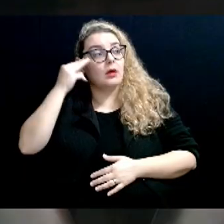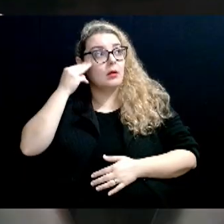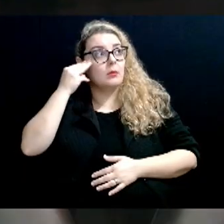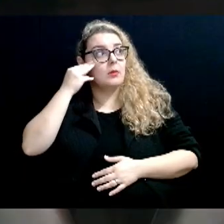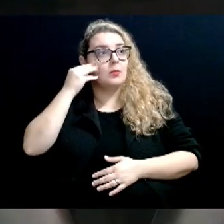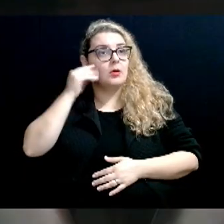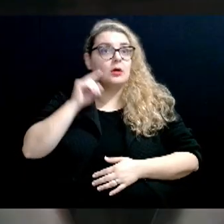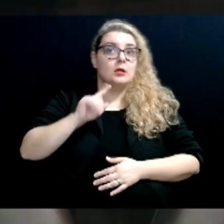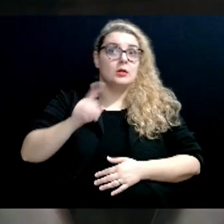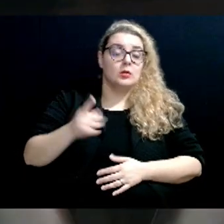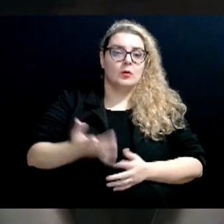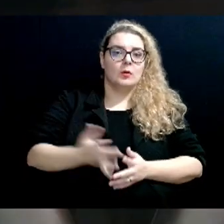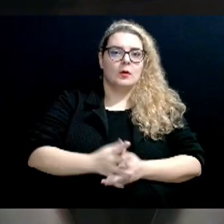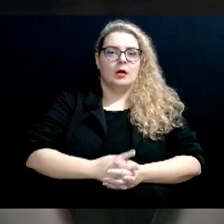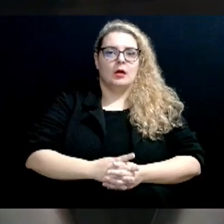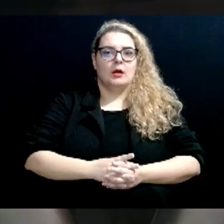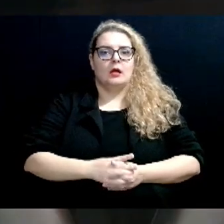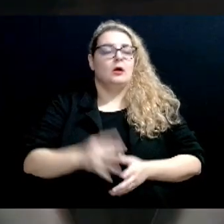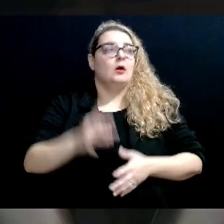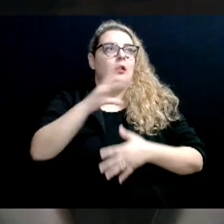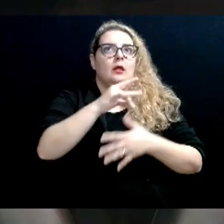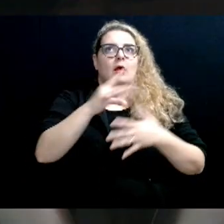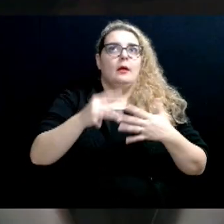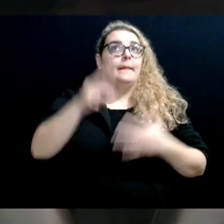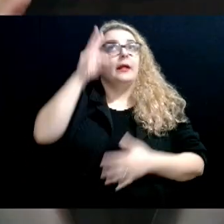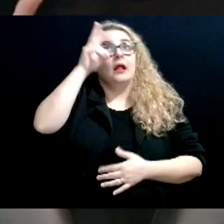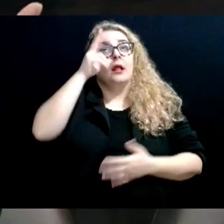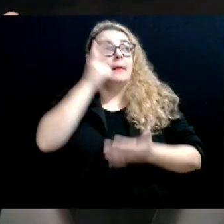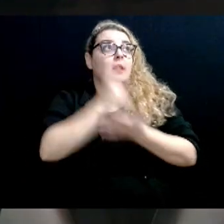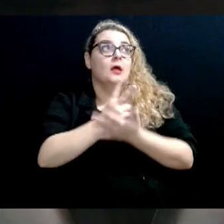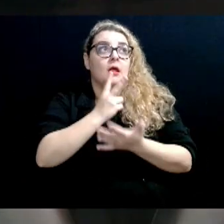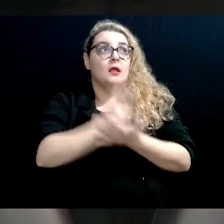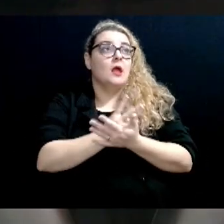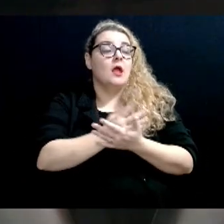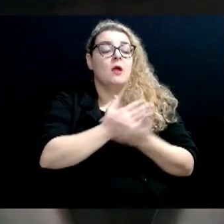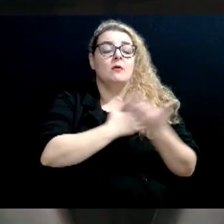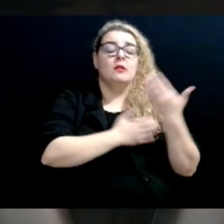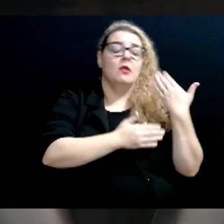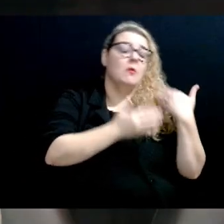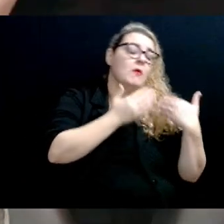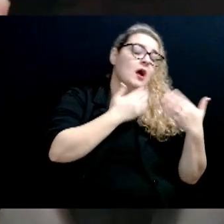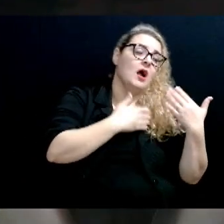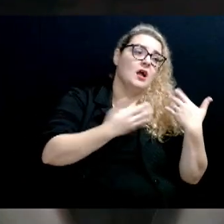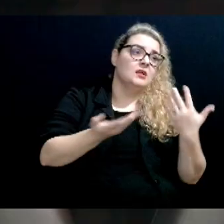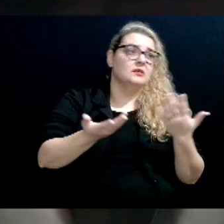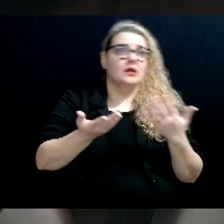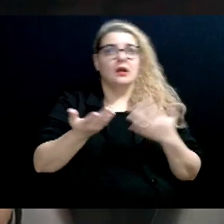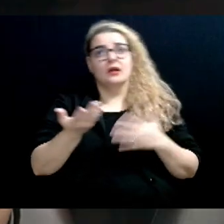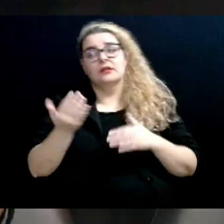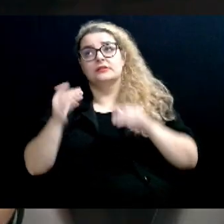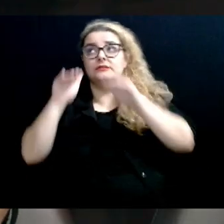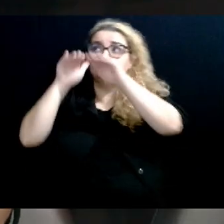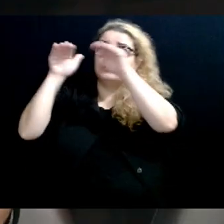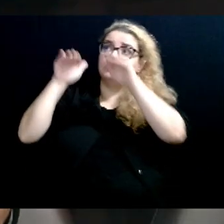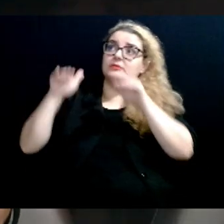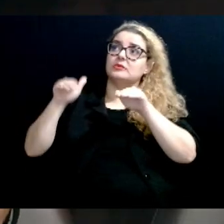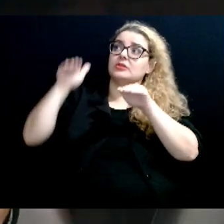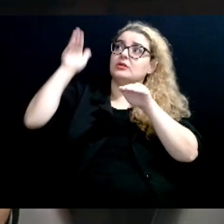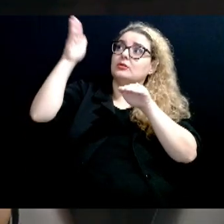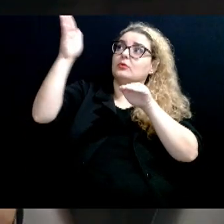um item para a gente ficar lembrando apenas do passado, uma prateleira onde a gente guarda as